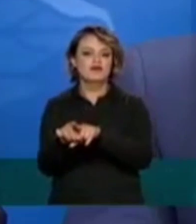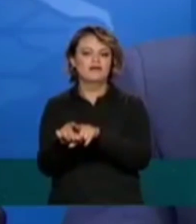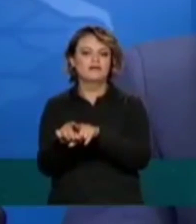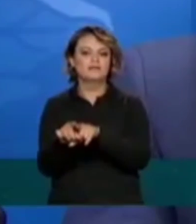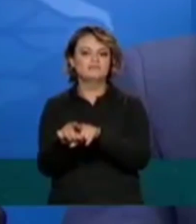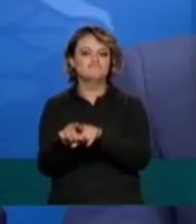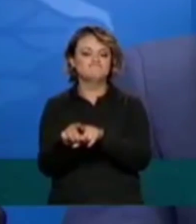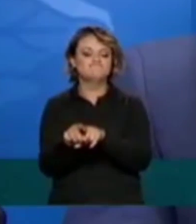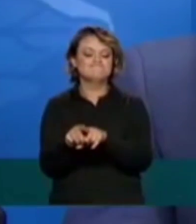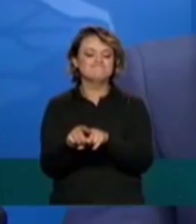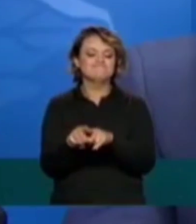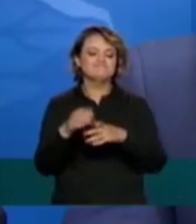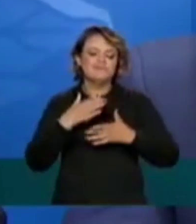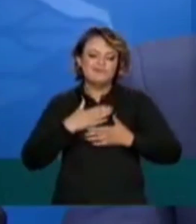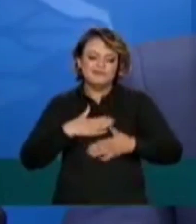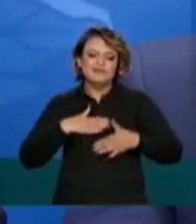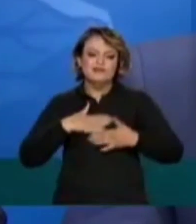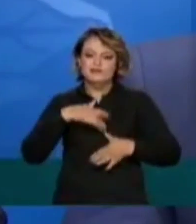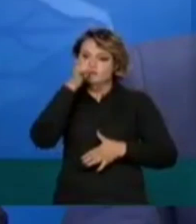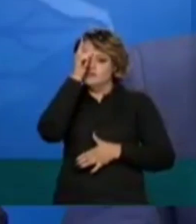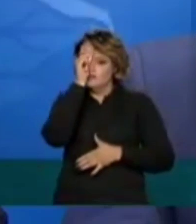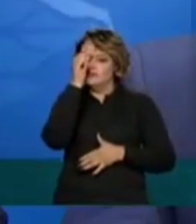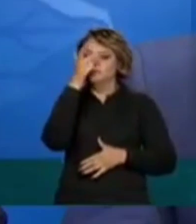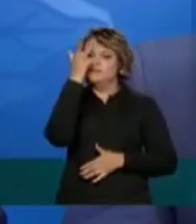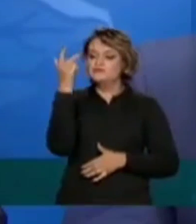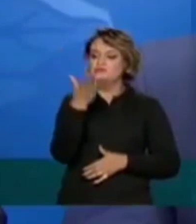um acalento na vida daquelas pessoas que